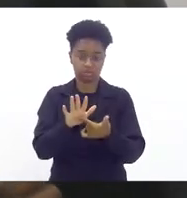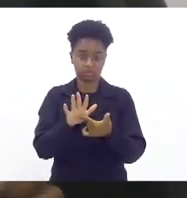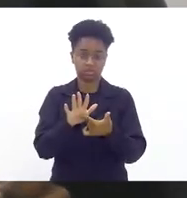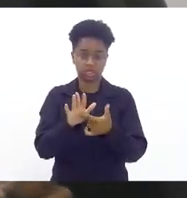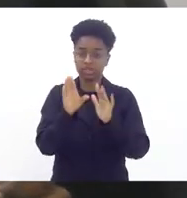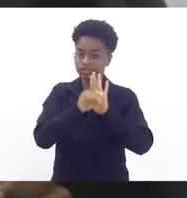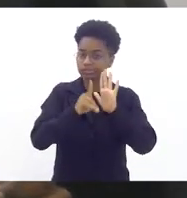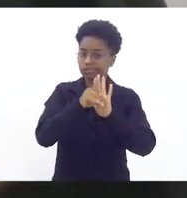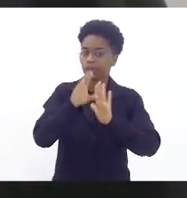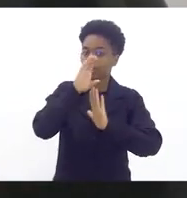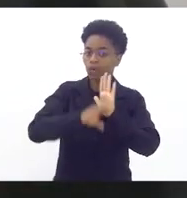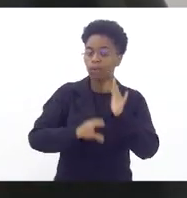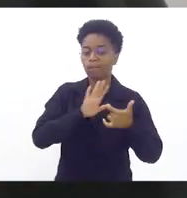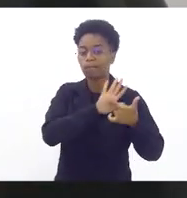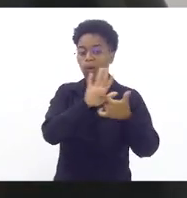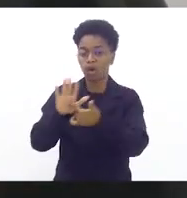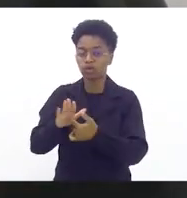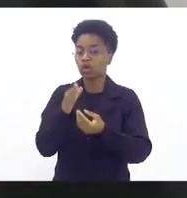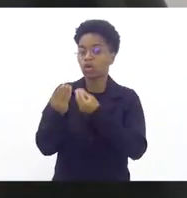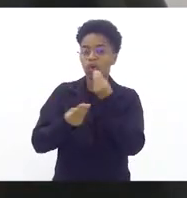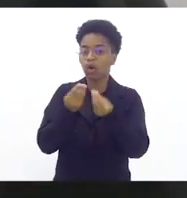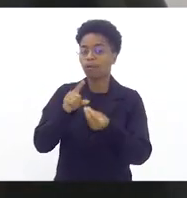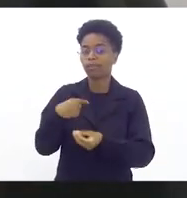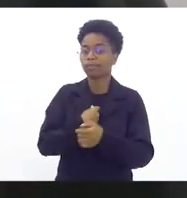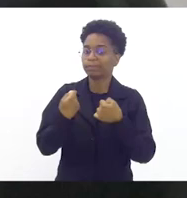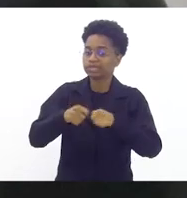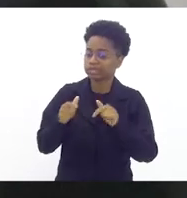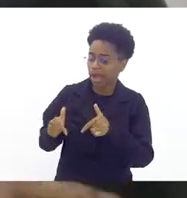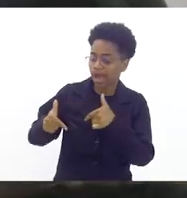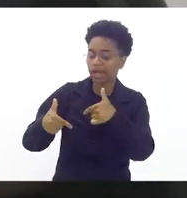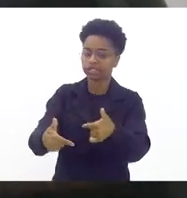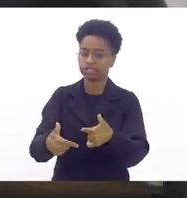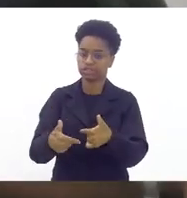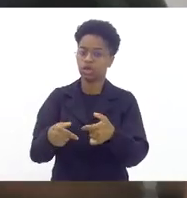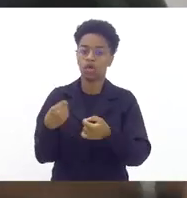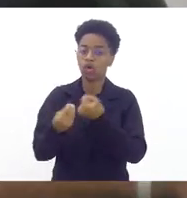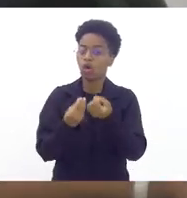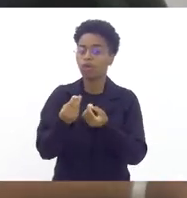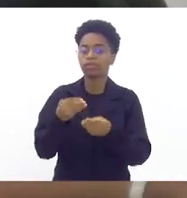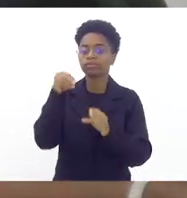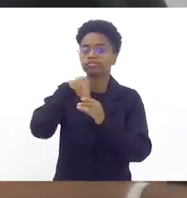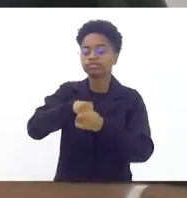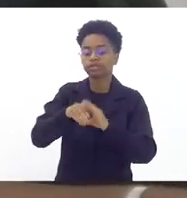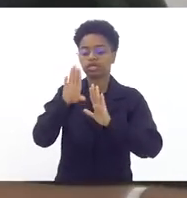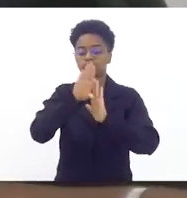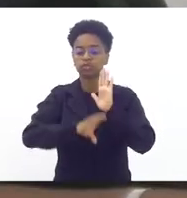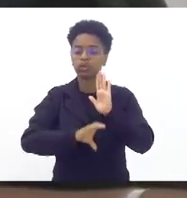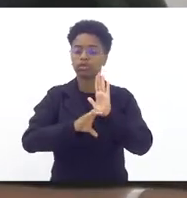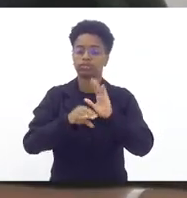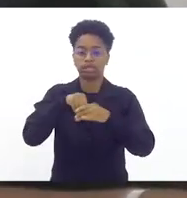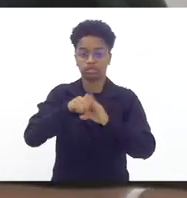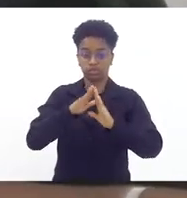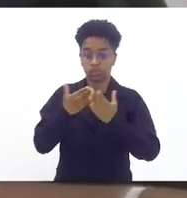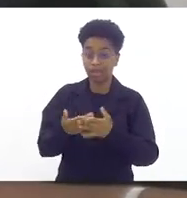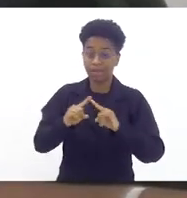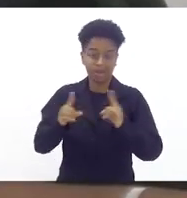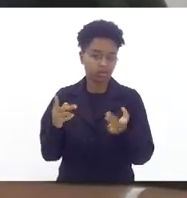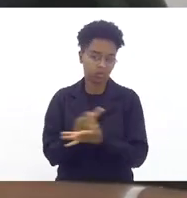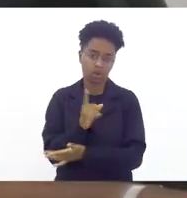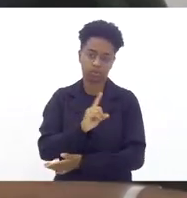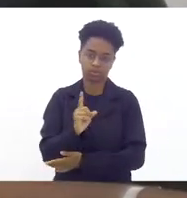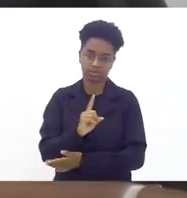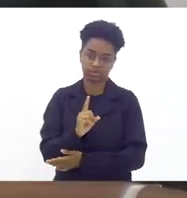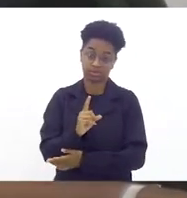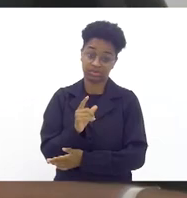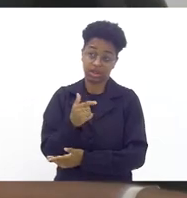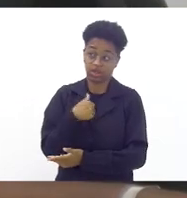curriculares para a ERE dizem exatamente como a gente deve implementar esse currículo nas escolas, o currículo não é implementado ou porque, aí